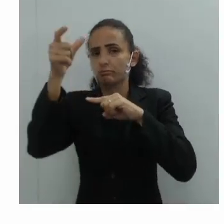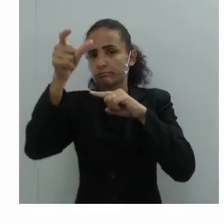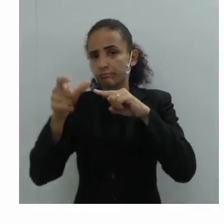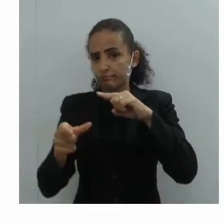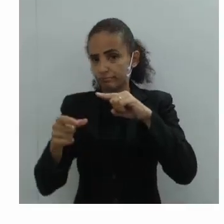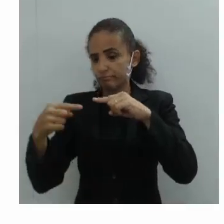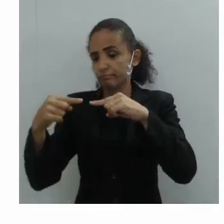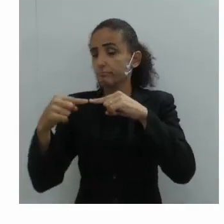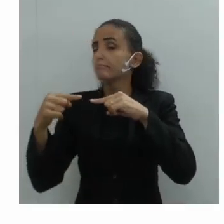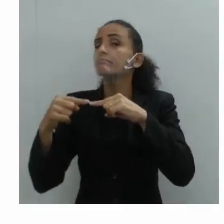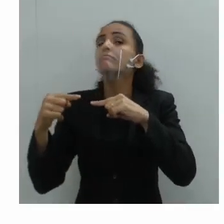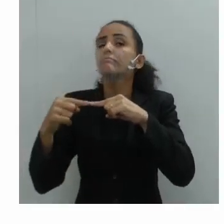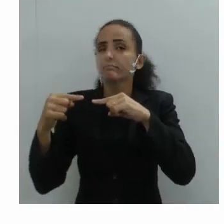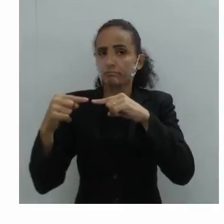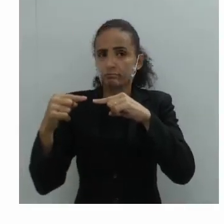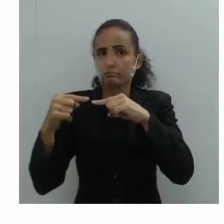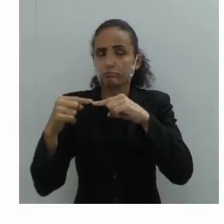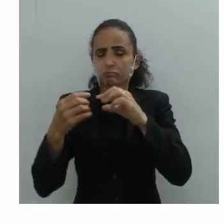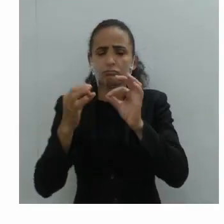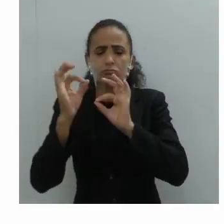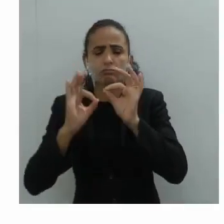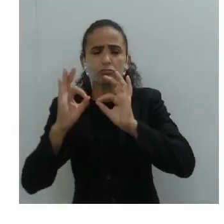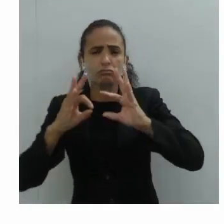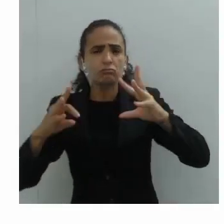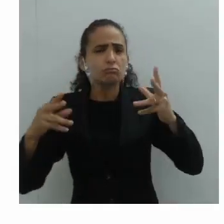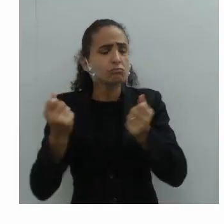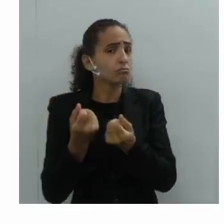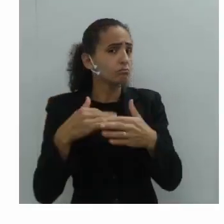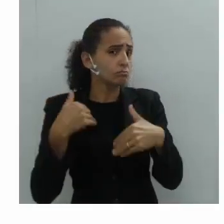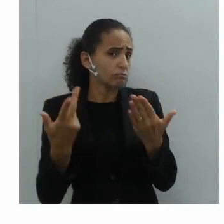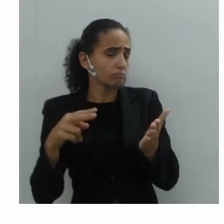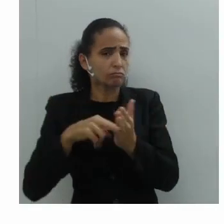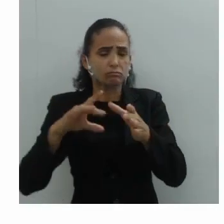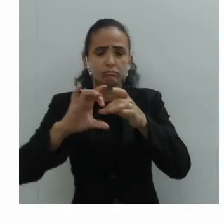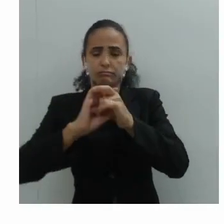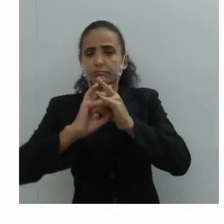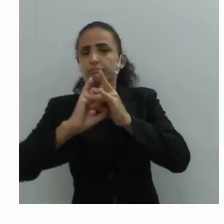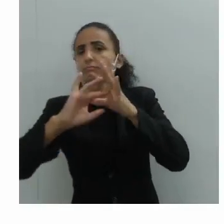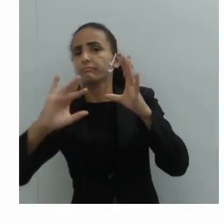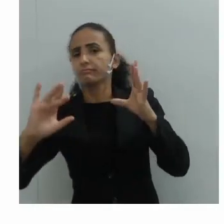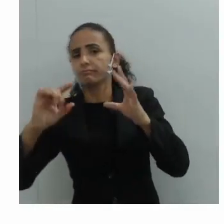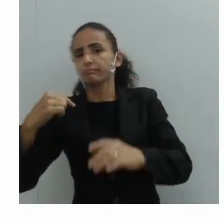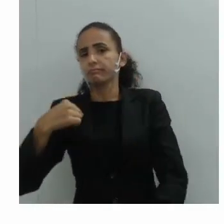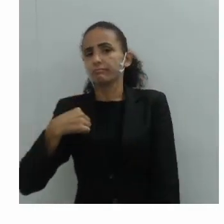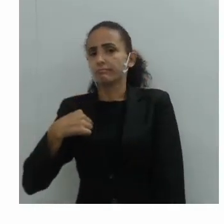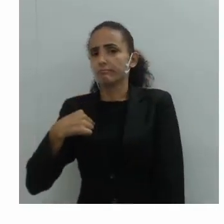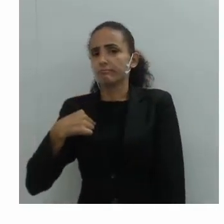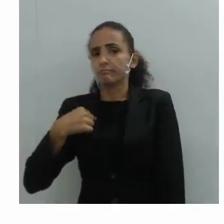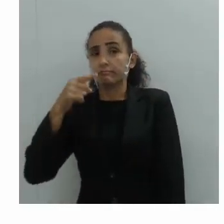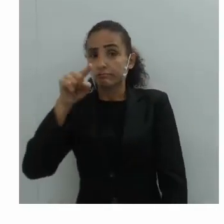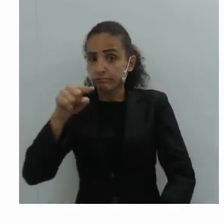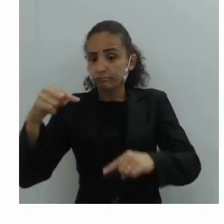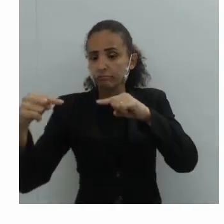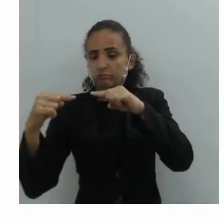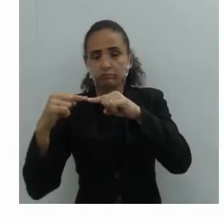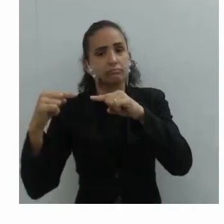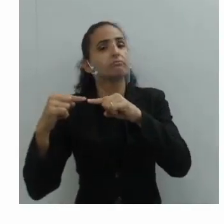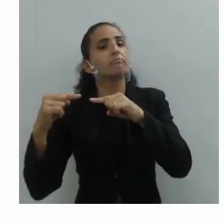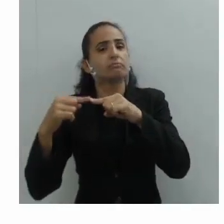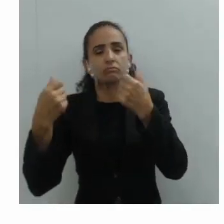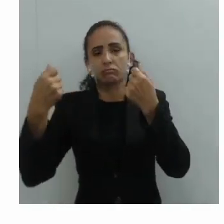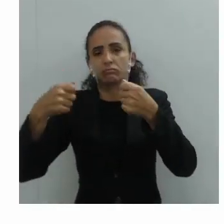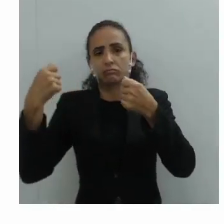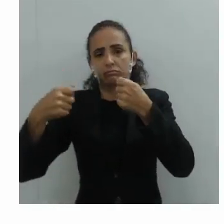há uma questão antagônica, ou seja, você é livre, desde que eu concorde. Então aí não está havendo a questão